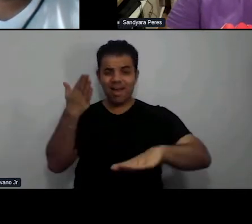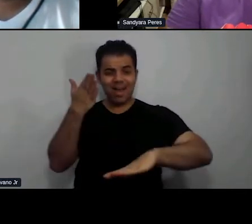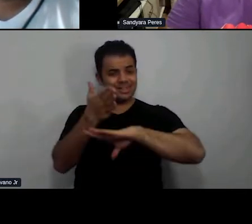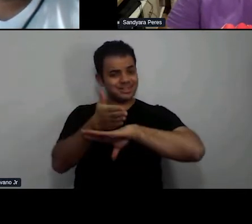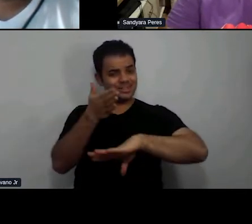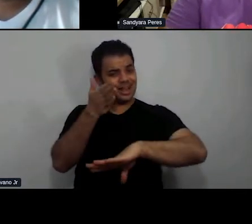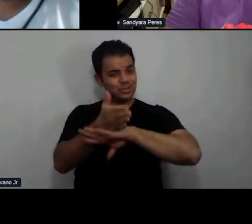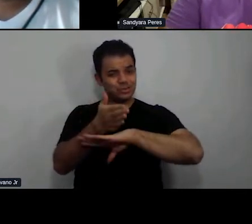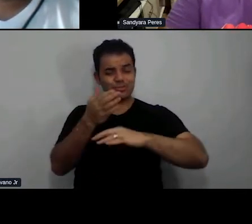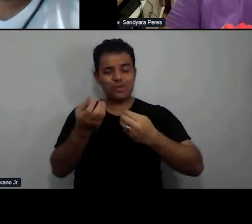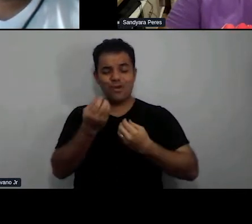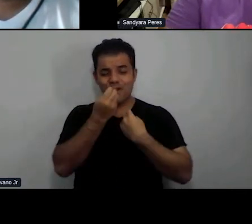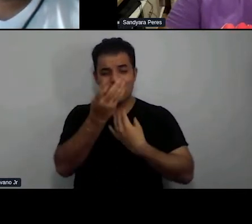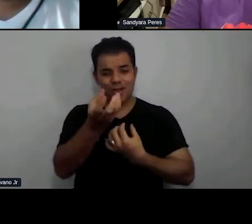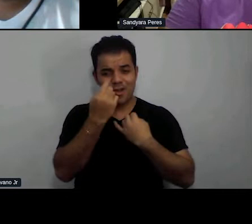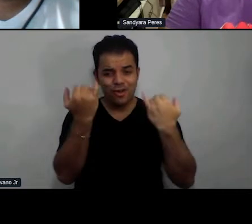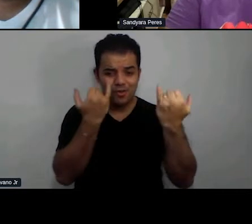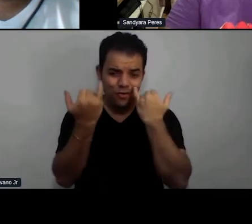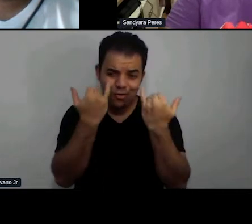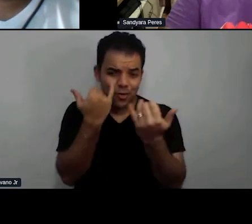à informação, né?